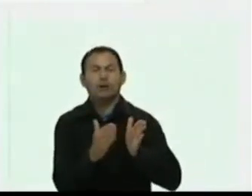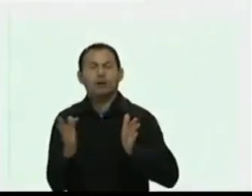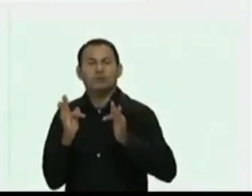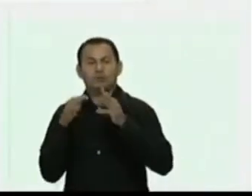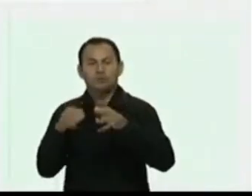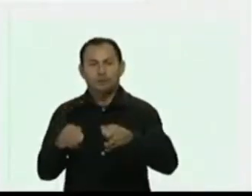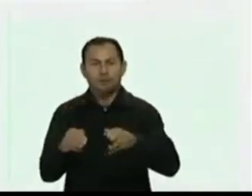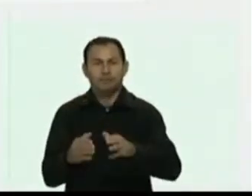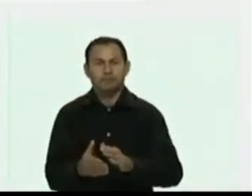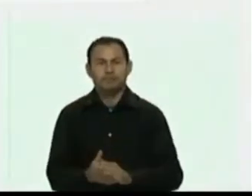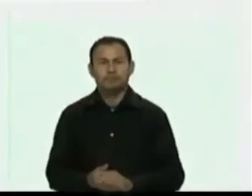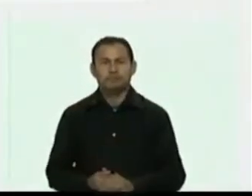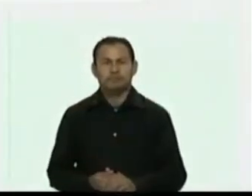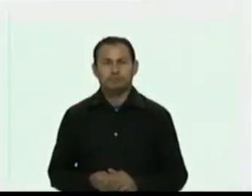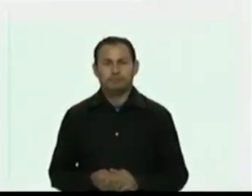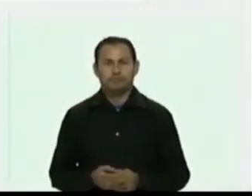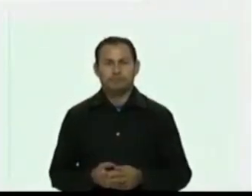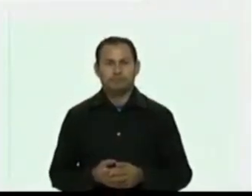Perdão, aqui.